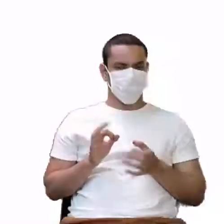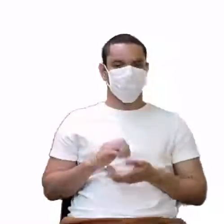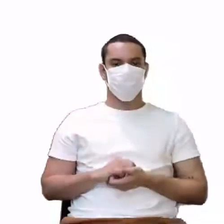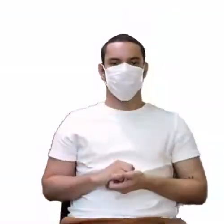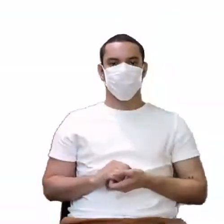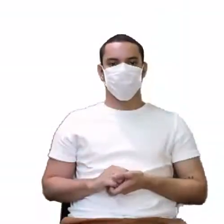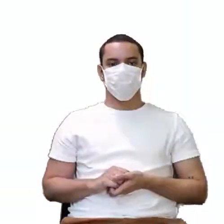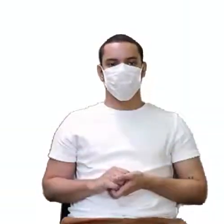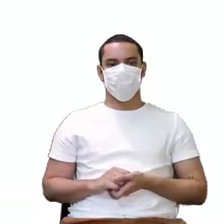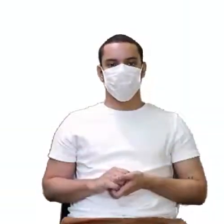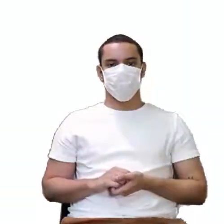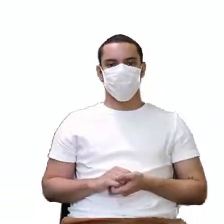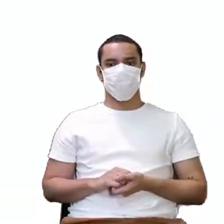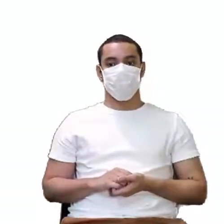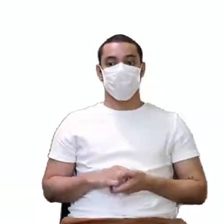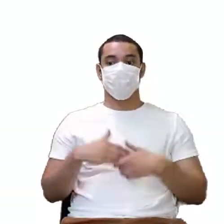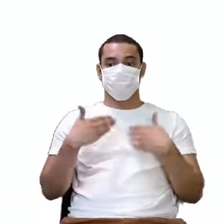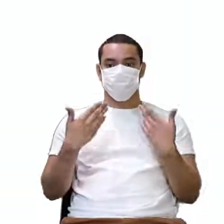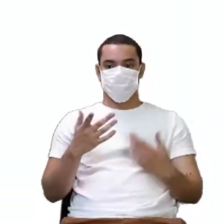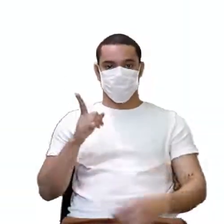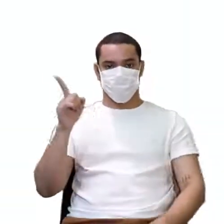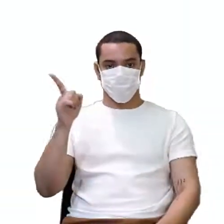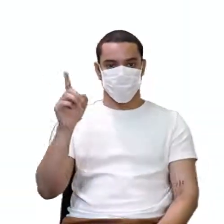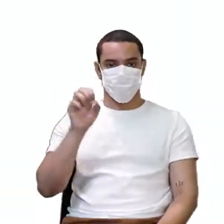Olha lá. Aí a gente tem as